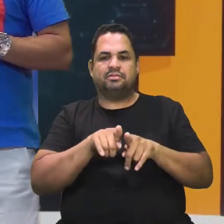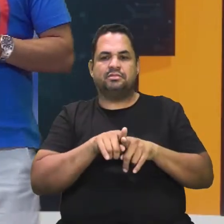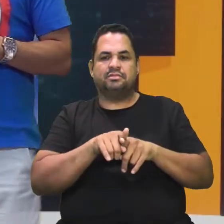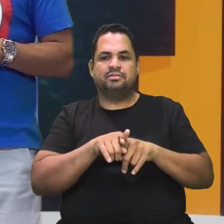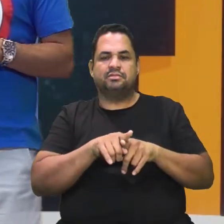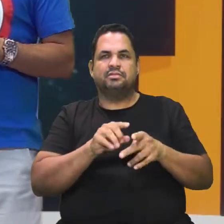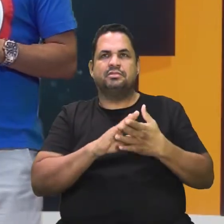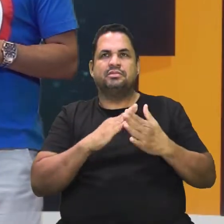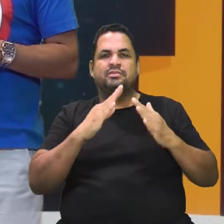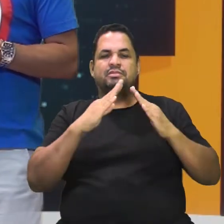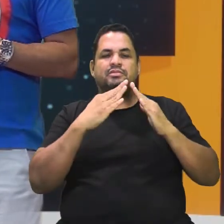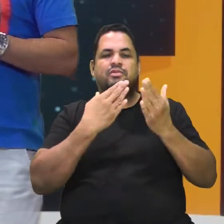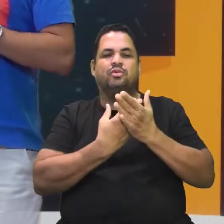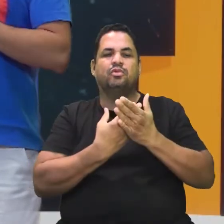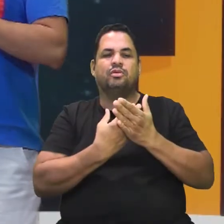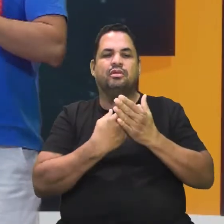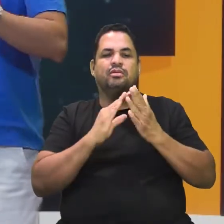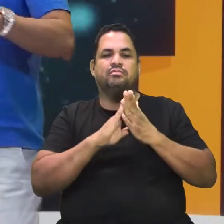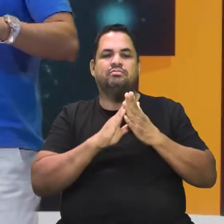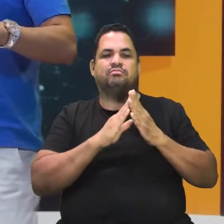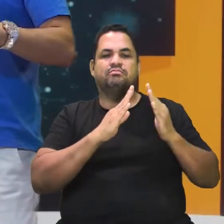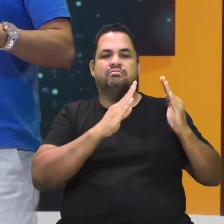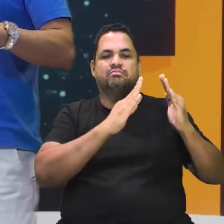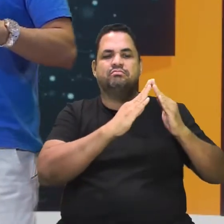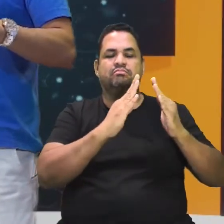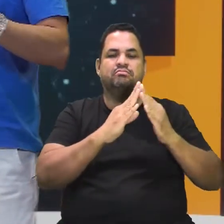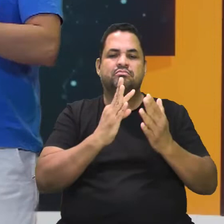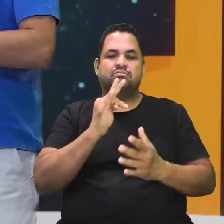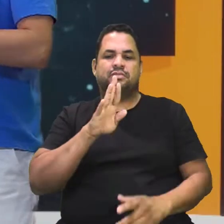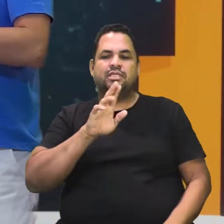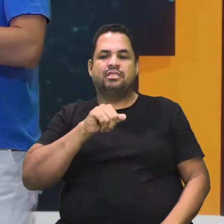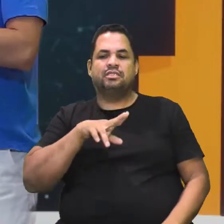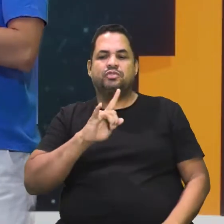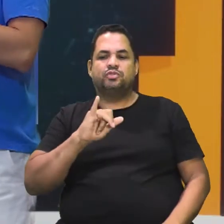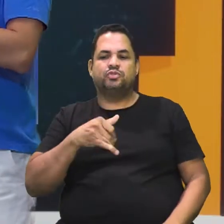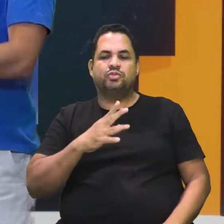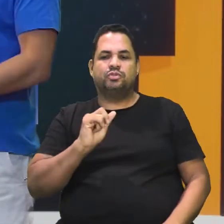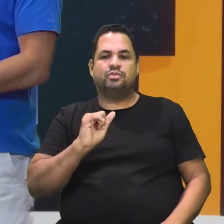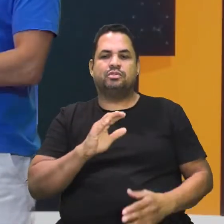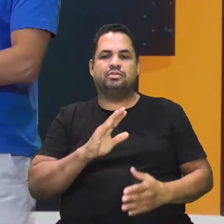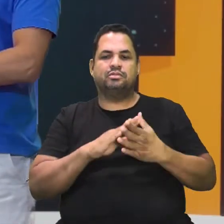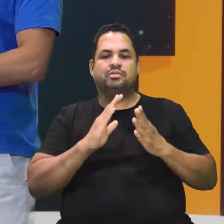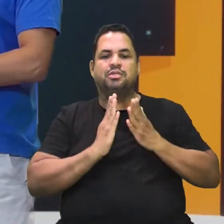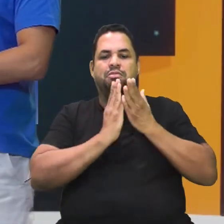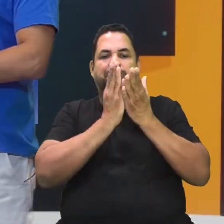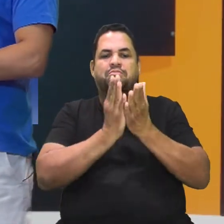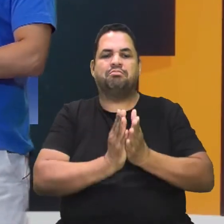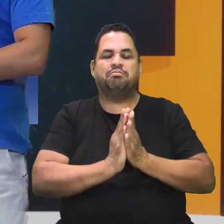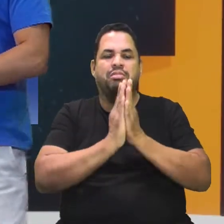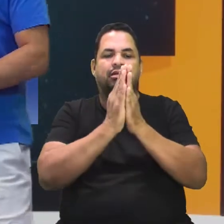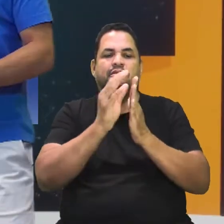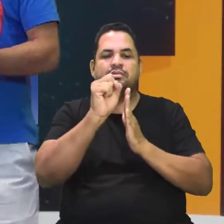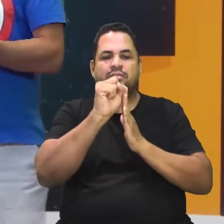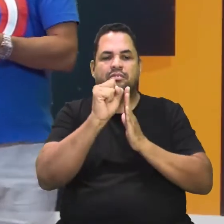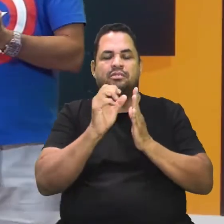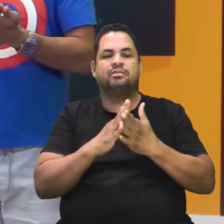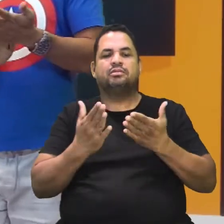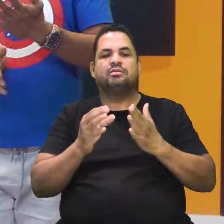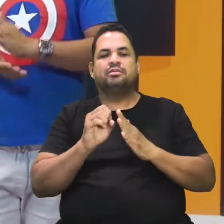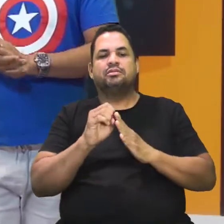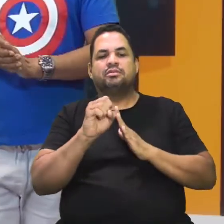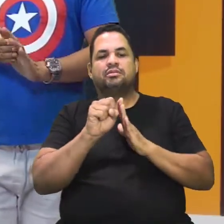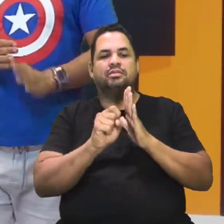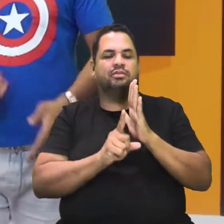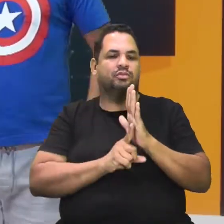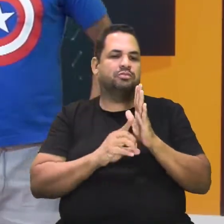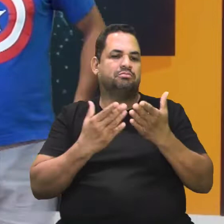que é Tanajura, aldeia, que é de barco, e o barco da Seduc não estava lá no dia. Nessas duas já foi,